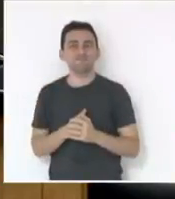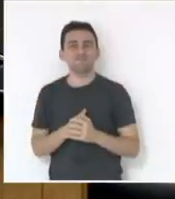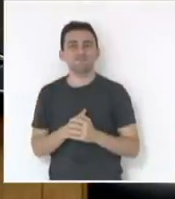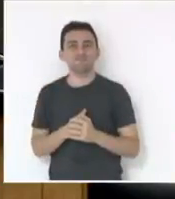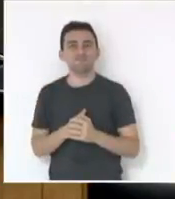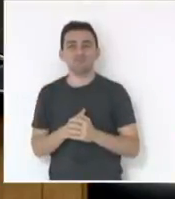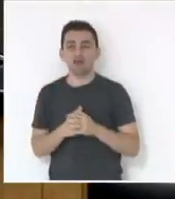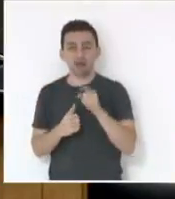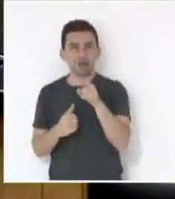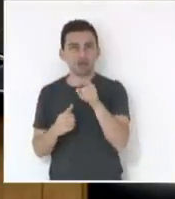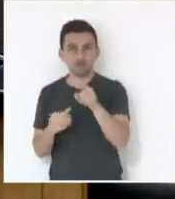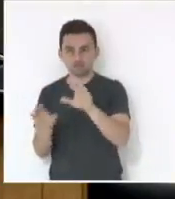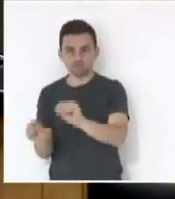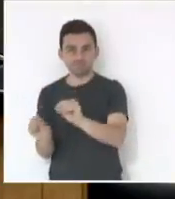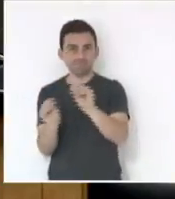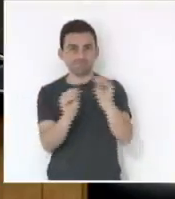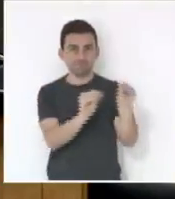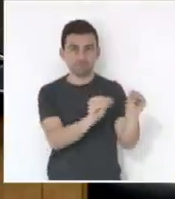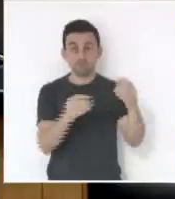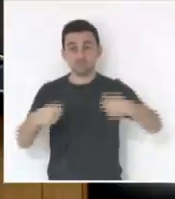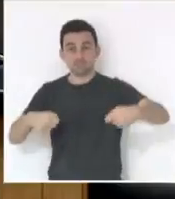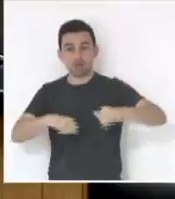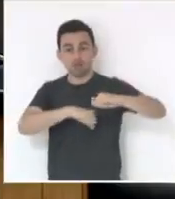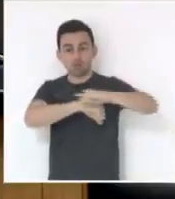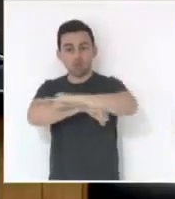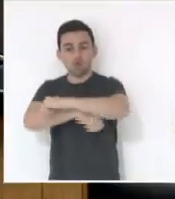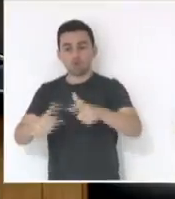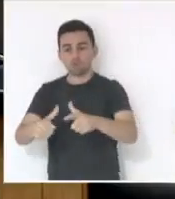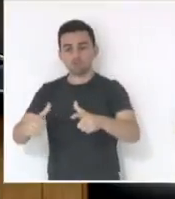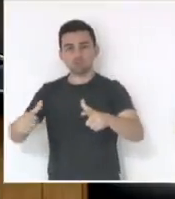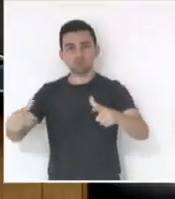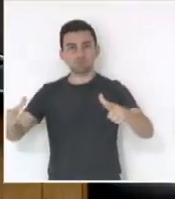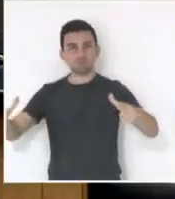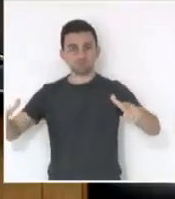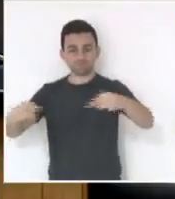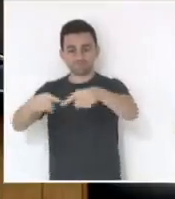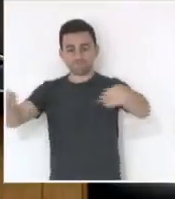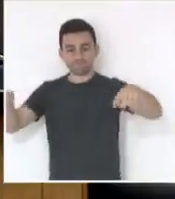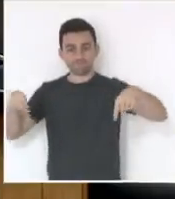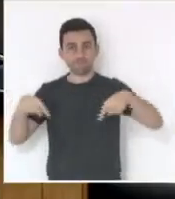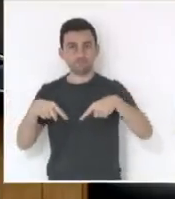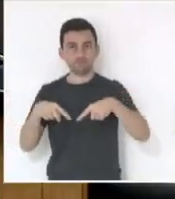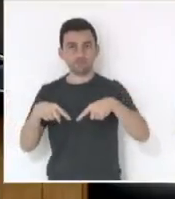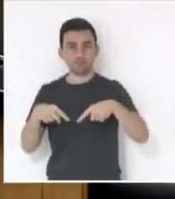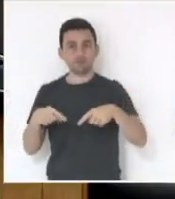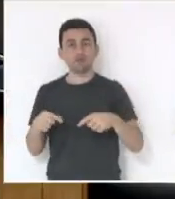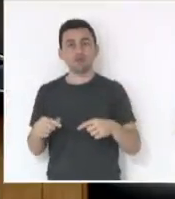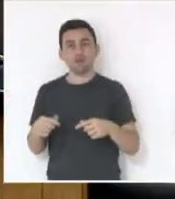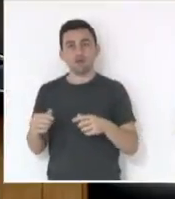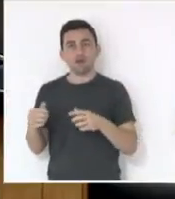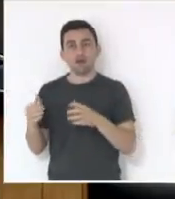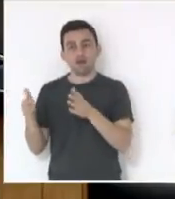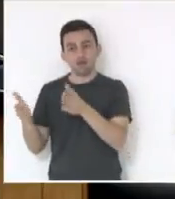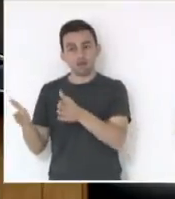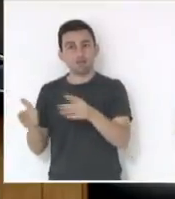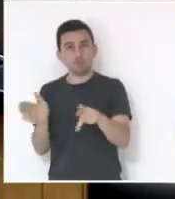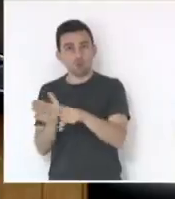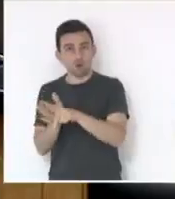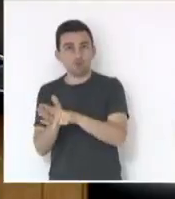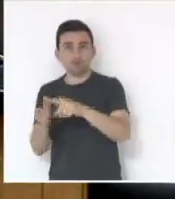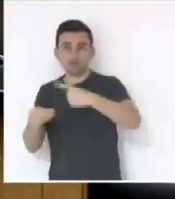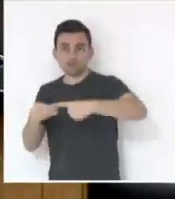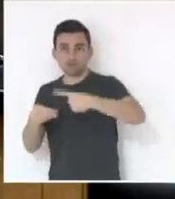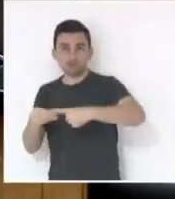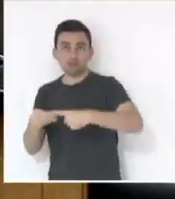Tirar, necessário para ampliação do aeroporto, uma parte da área do município, uma parte maior é de um proprietário particular,